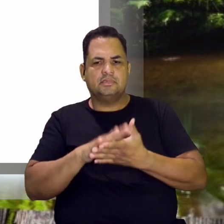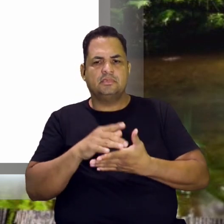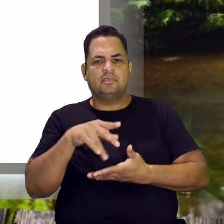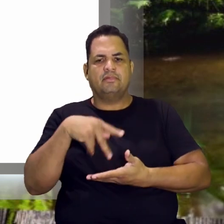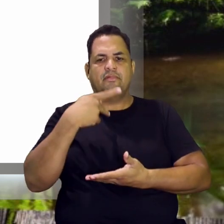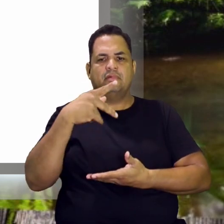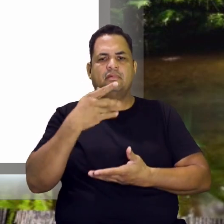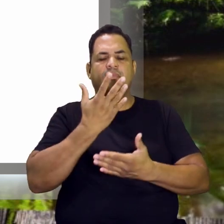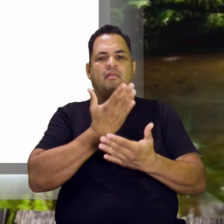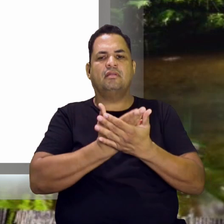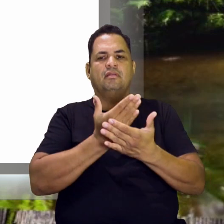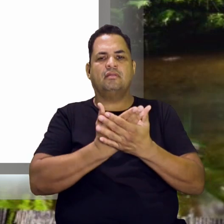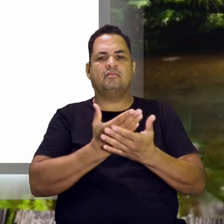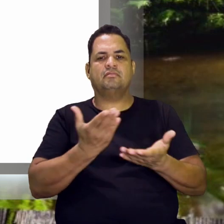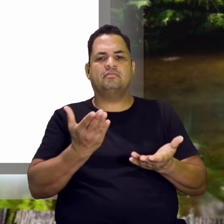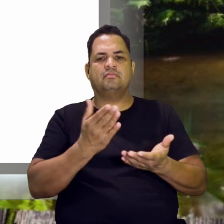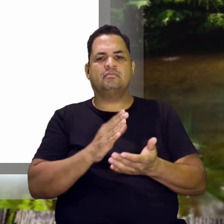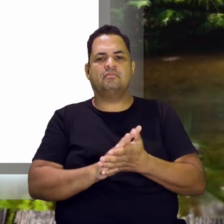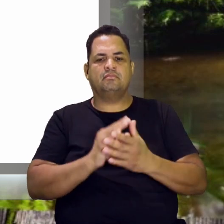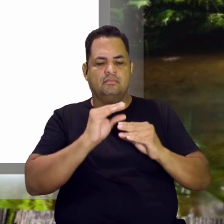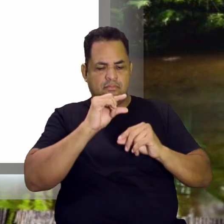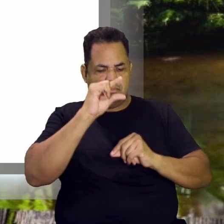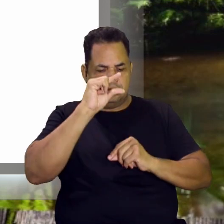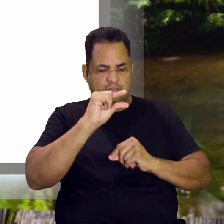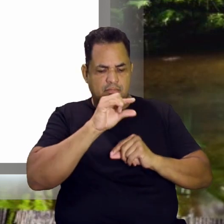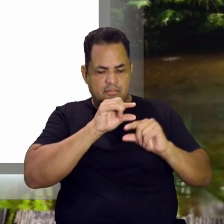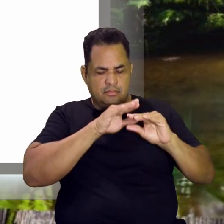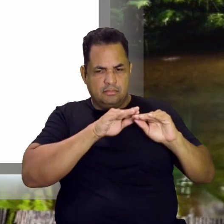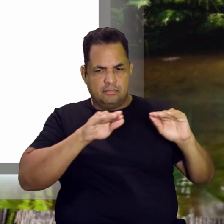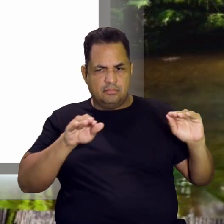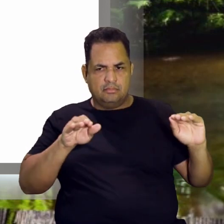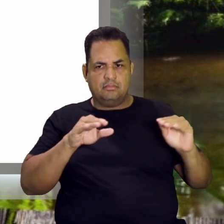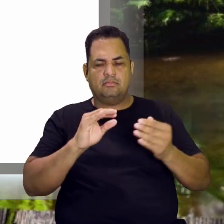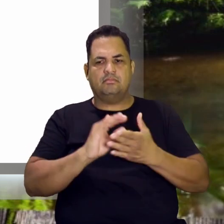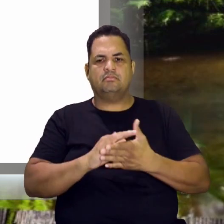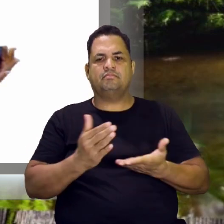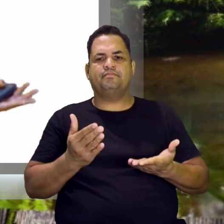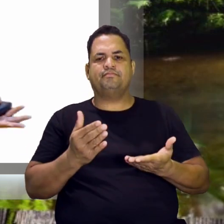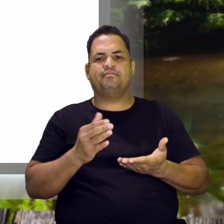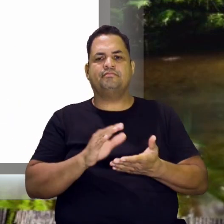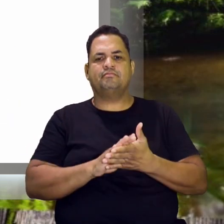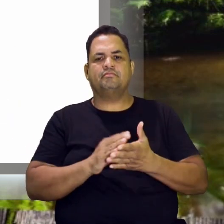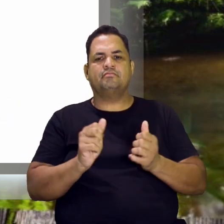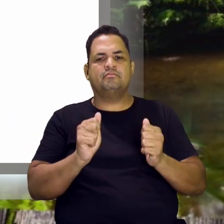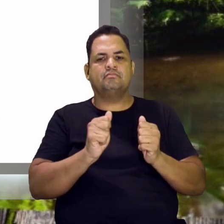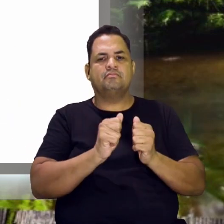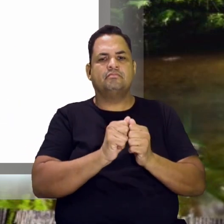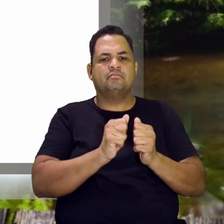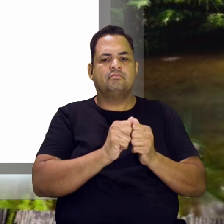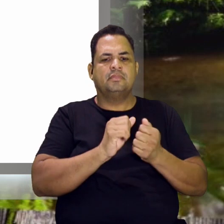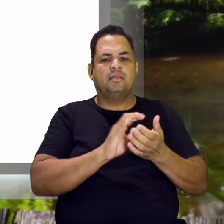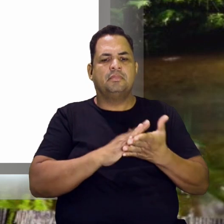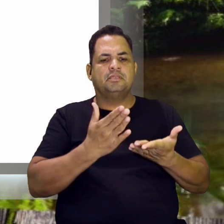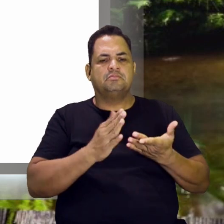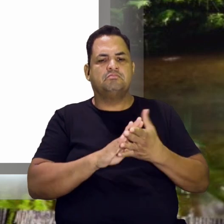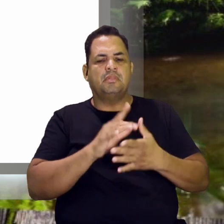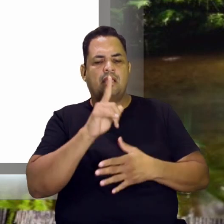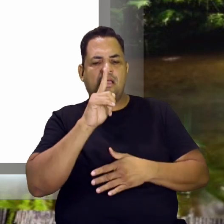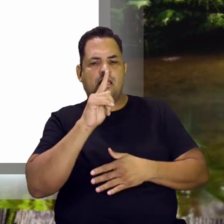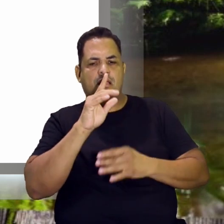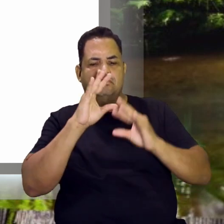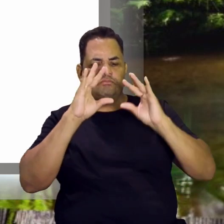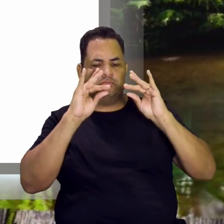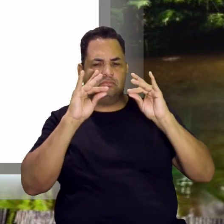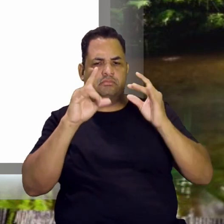senhor falou lá na aula, que é uma planta de pequeno porte. Se é uma planta de pequeno porte, está próximo aí de um corpo d'água. Ela é